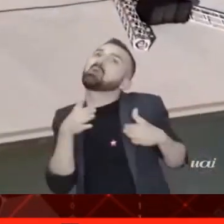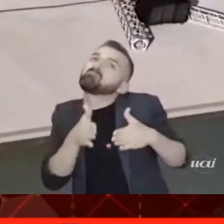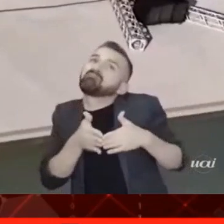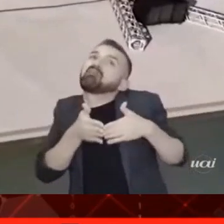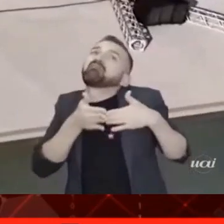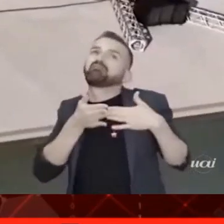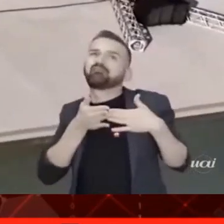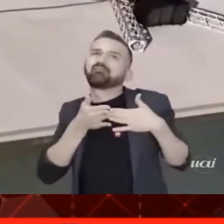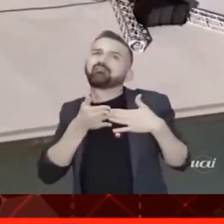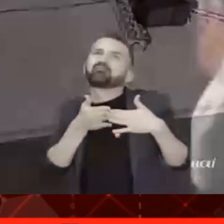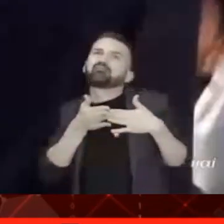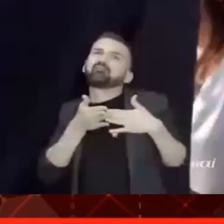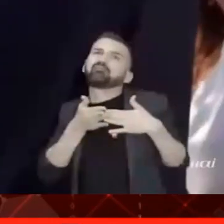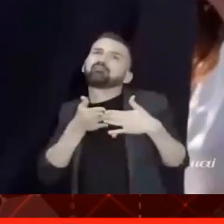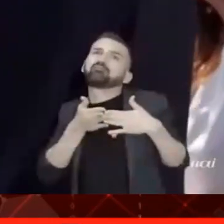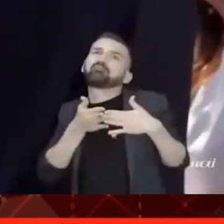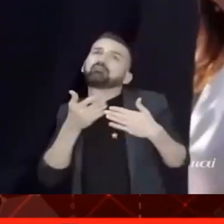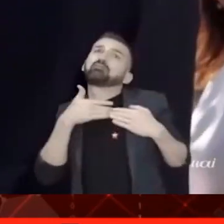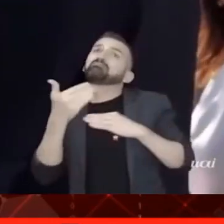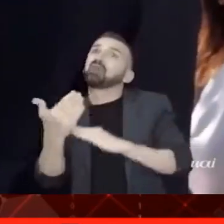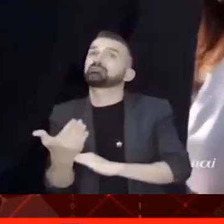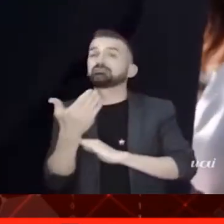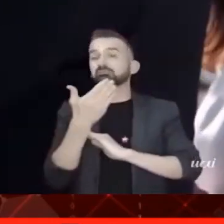me ajuda